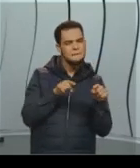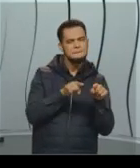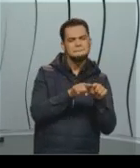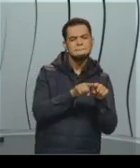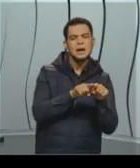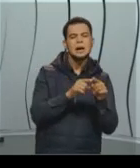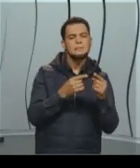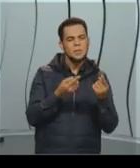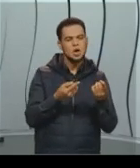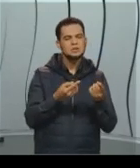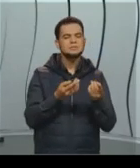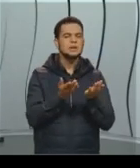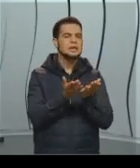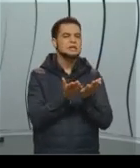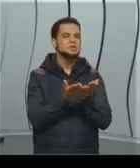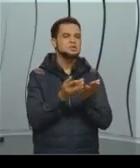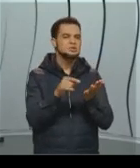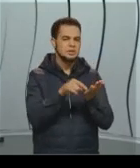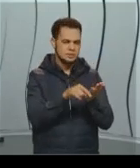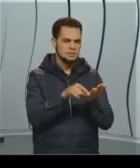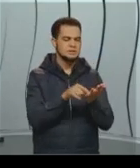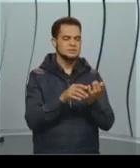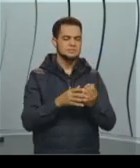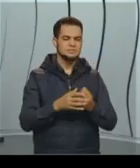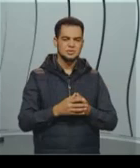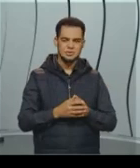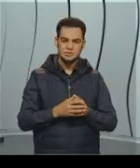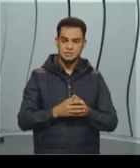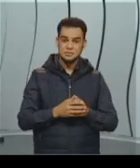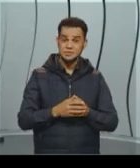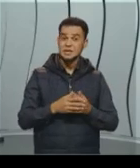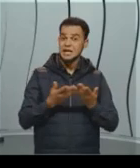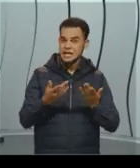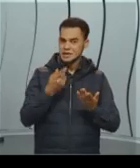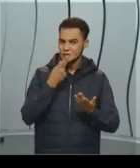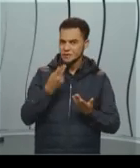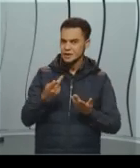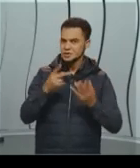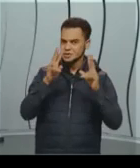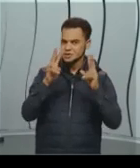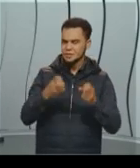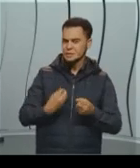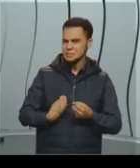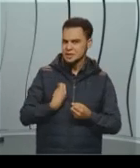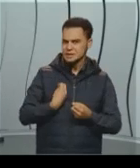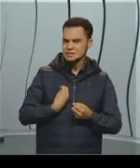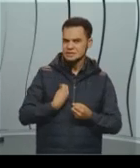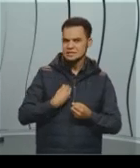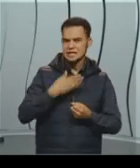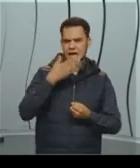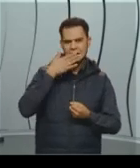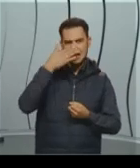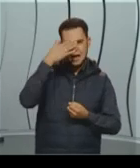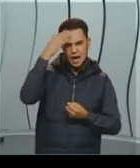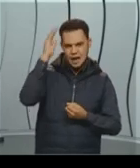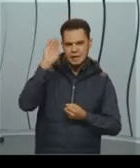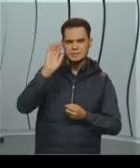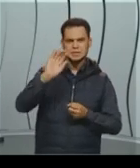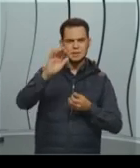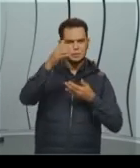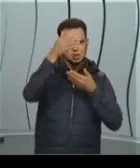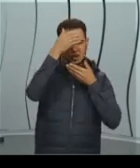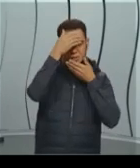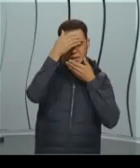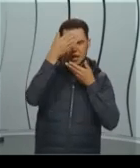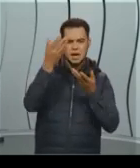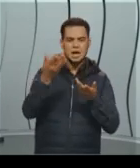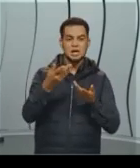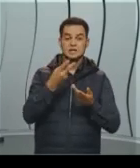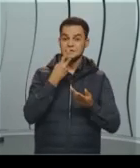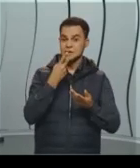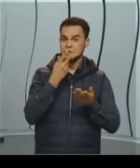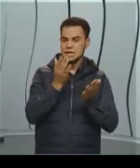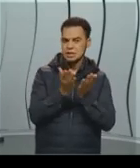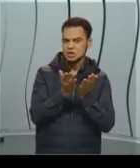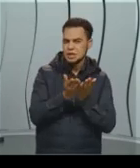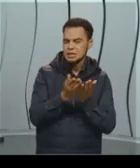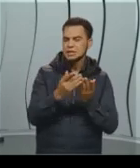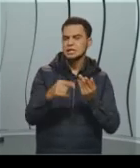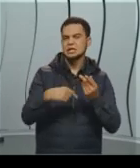importante a gente tratar, né? Nós já falamos aí da presença dos árabes muçulmanos, a gente está falando da presença do cristianismo e depois a gente pode falar